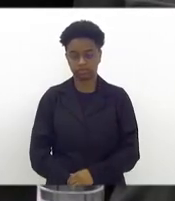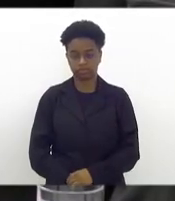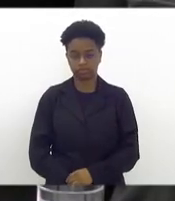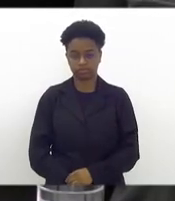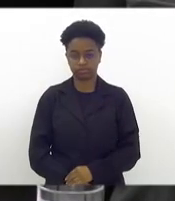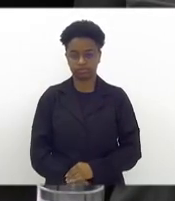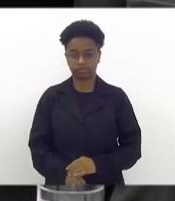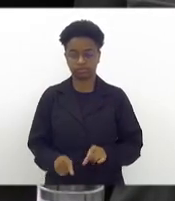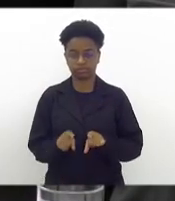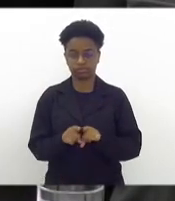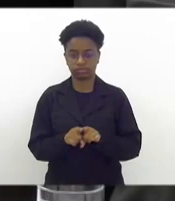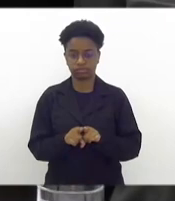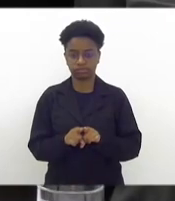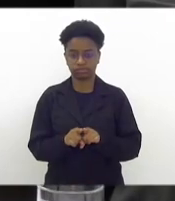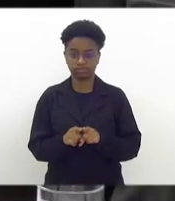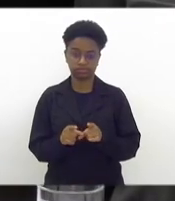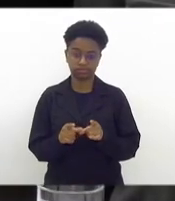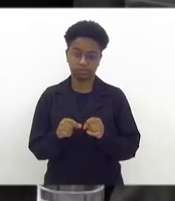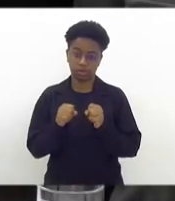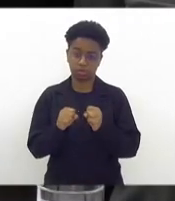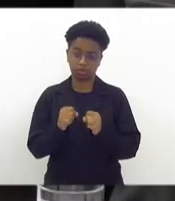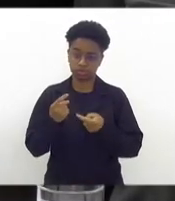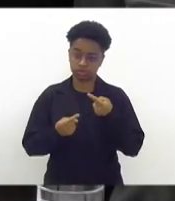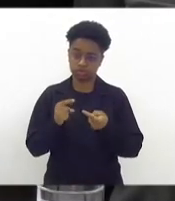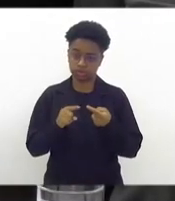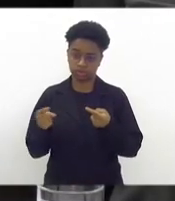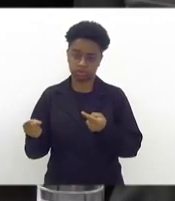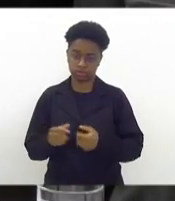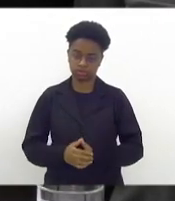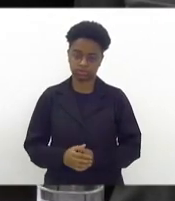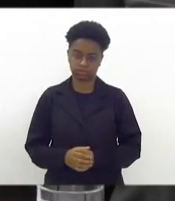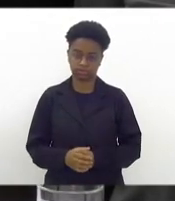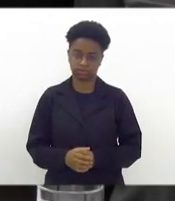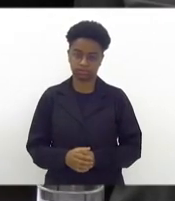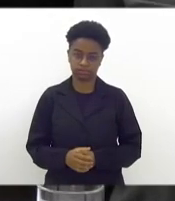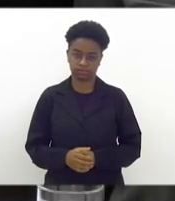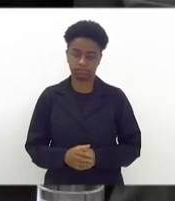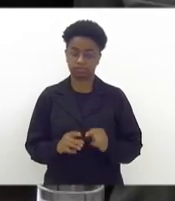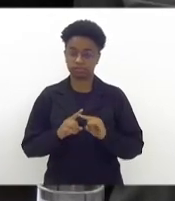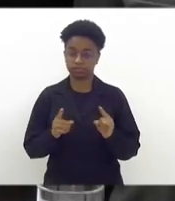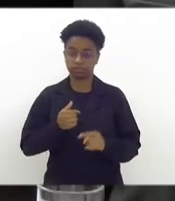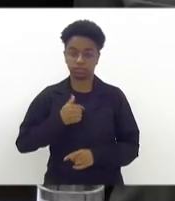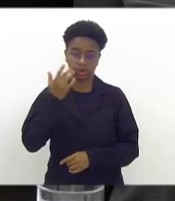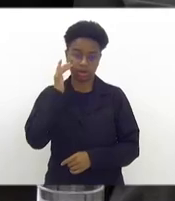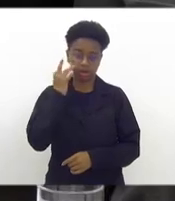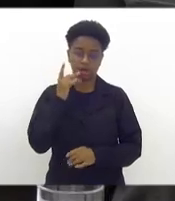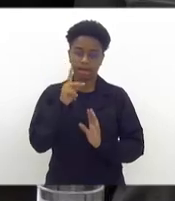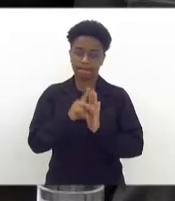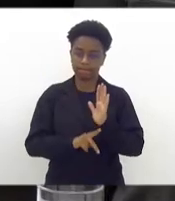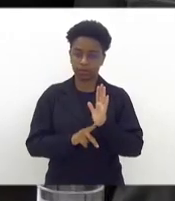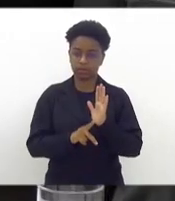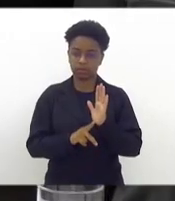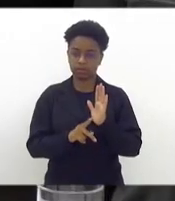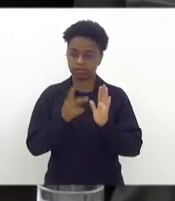a gente, né, se não, também a gente pode deixar para discutir em outra oportunidade. Mas, inclusive, acho que o projeto ele tem, me